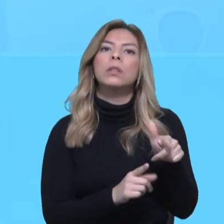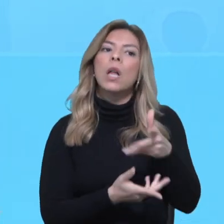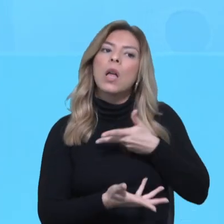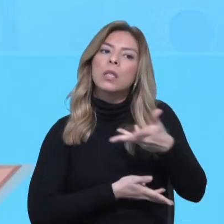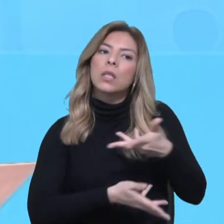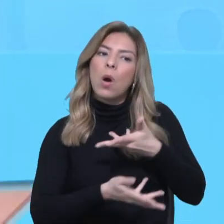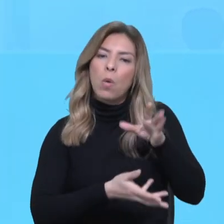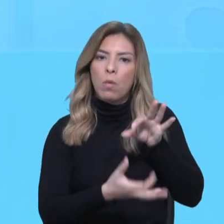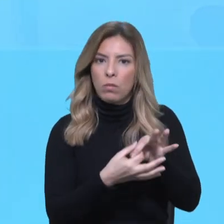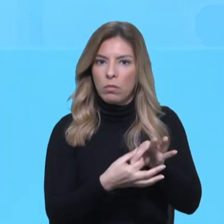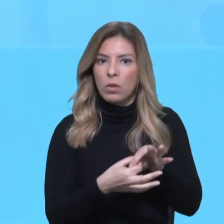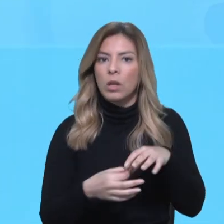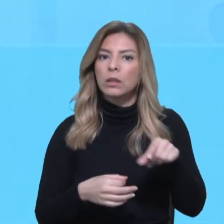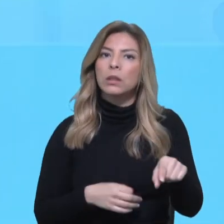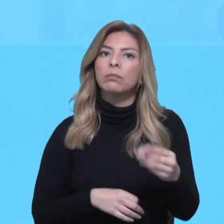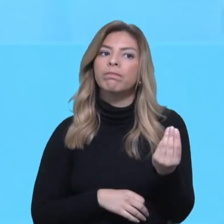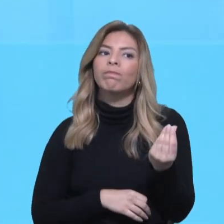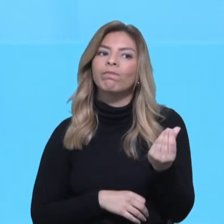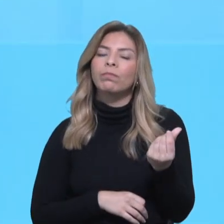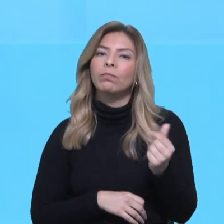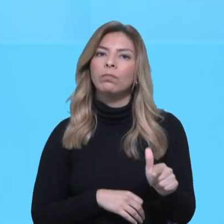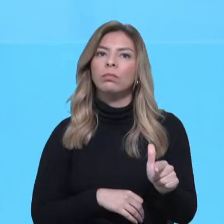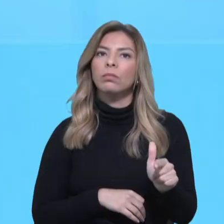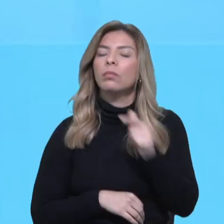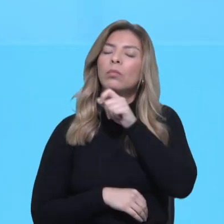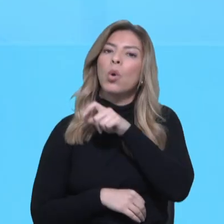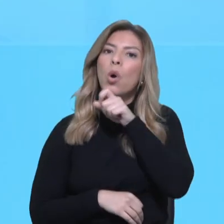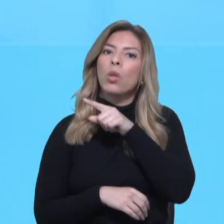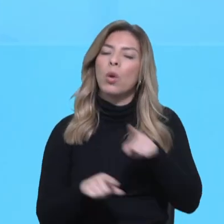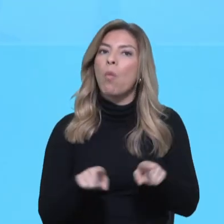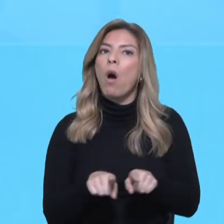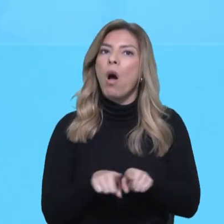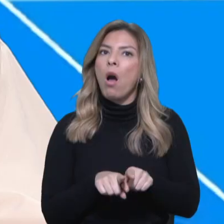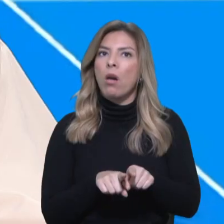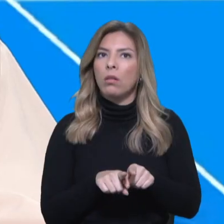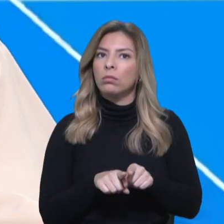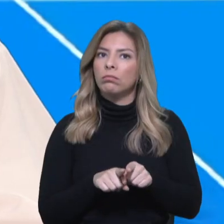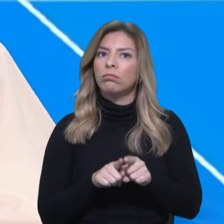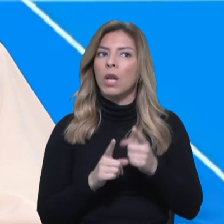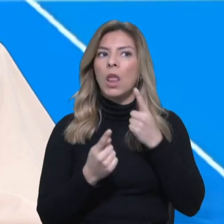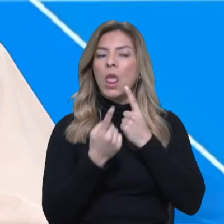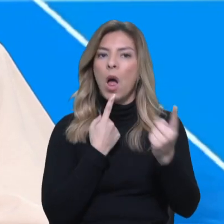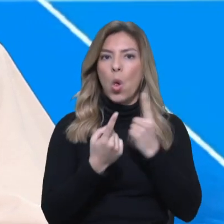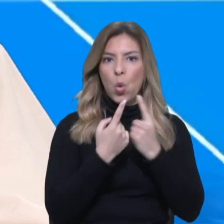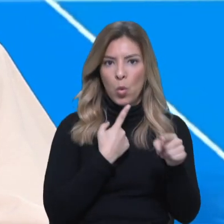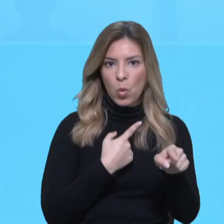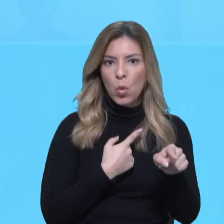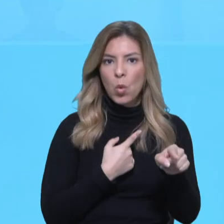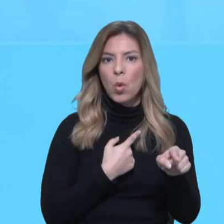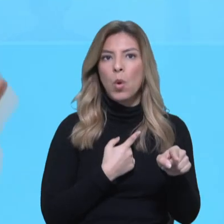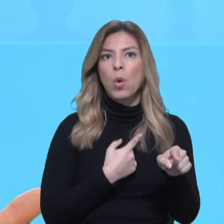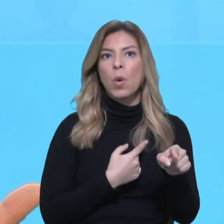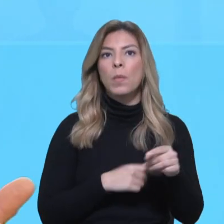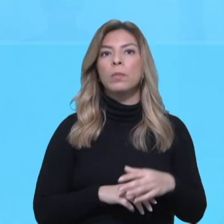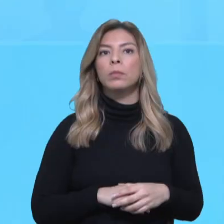Adelino fazia, mas que, enfim, poderá ser motivo até do vosso próprio diálogo, porque de que forma é que, de